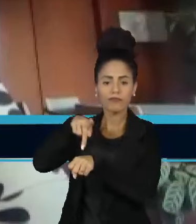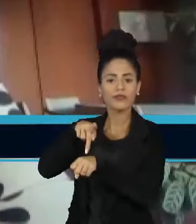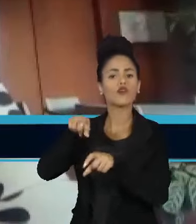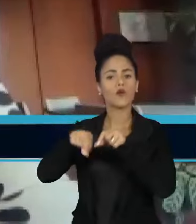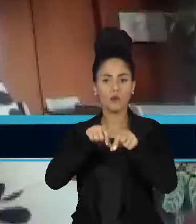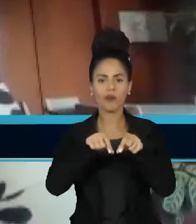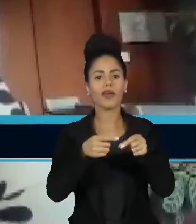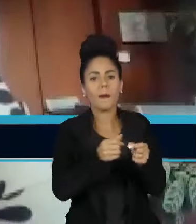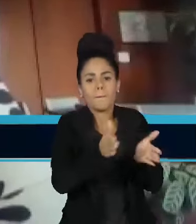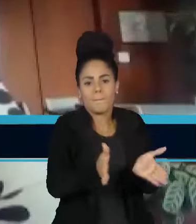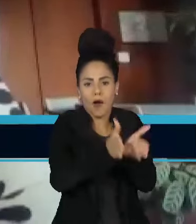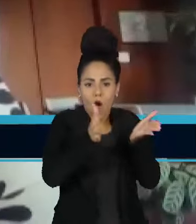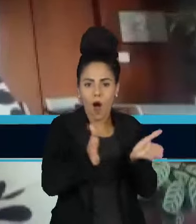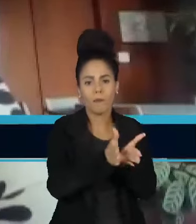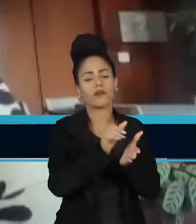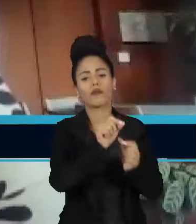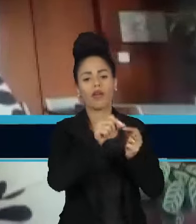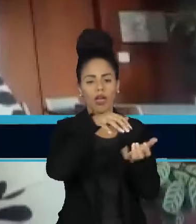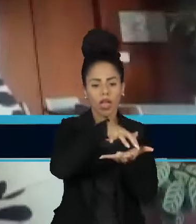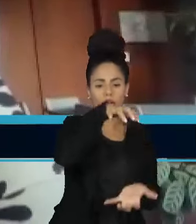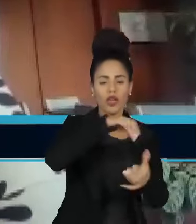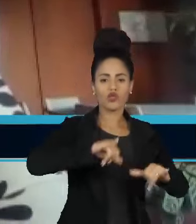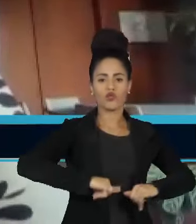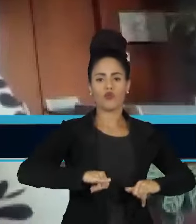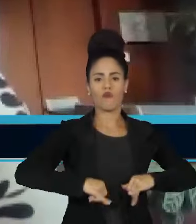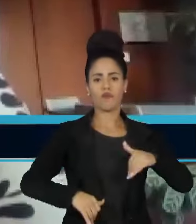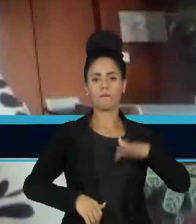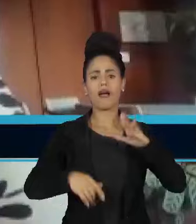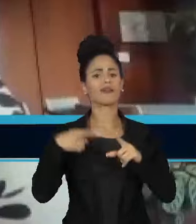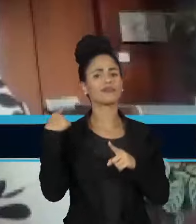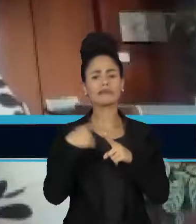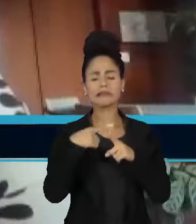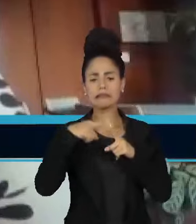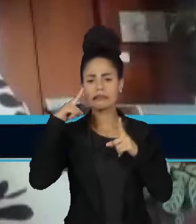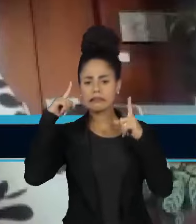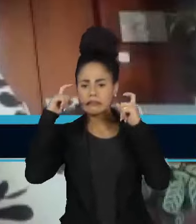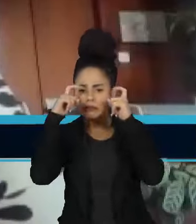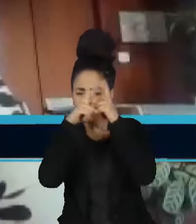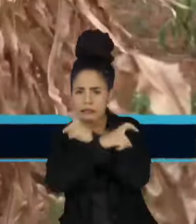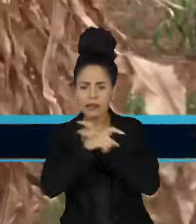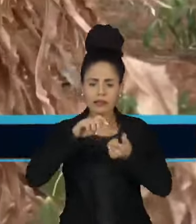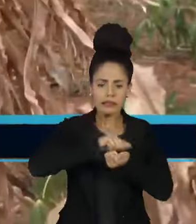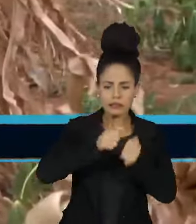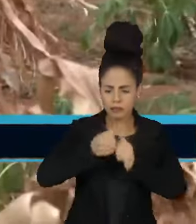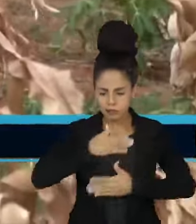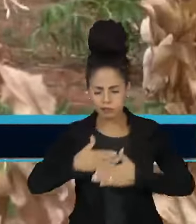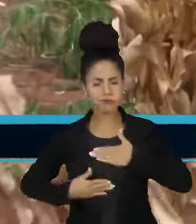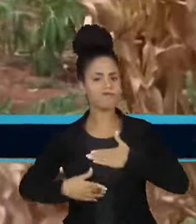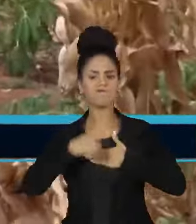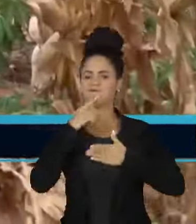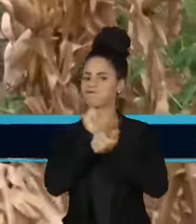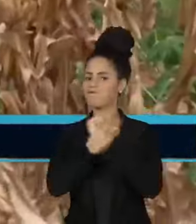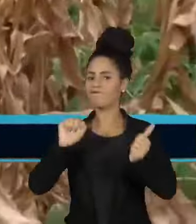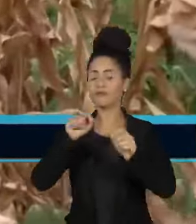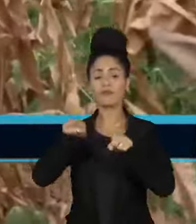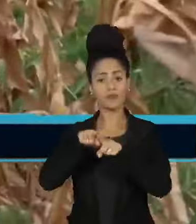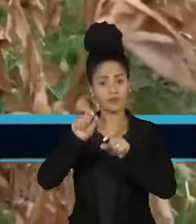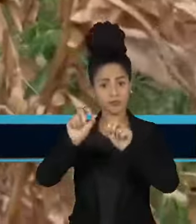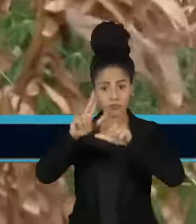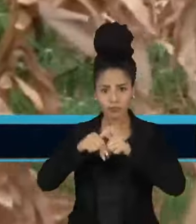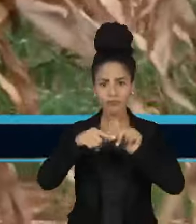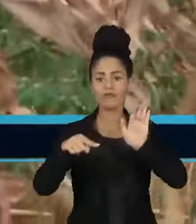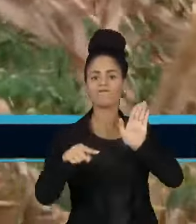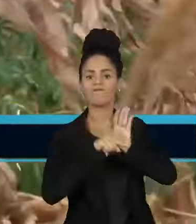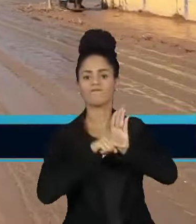socioeconômico mais baixo, os idosos sofrem mais, porque eles têm mais dificuldades de adaptação. Os efeitos negativos das